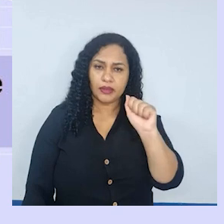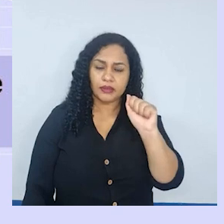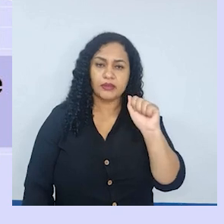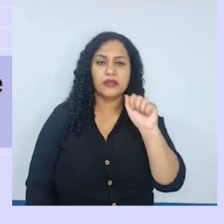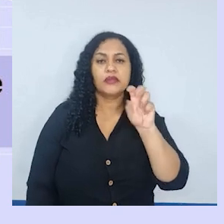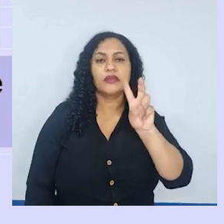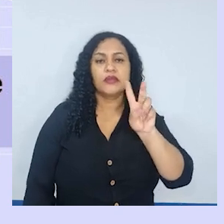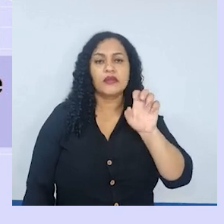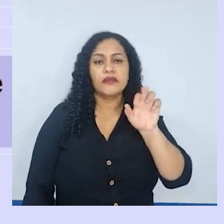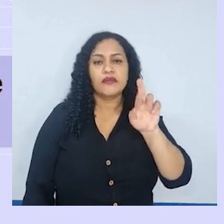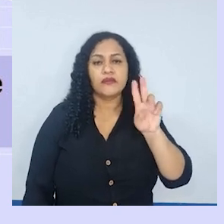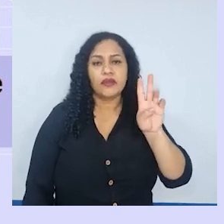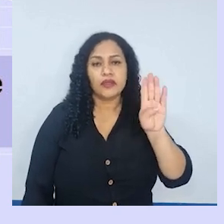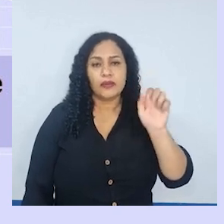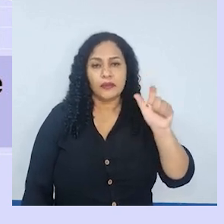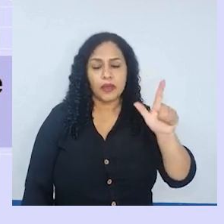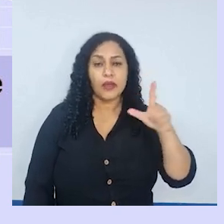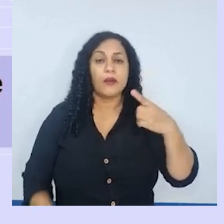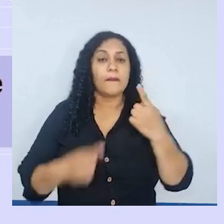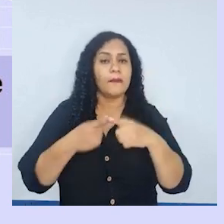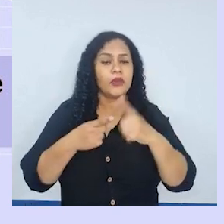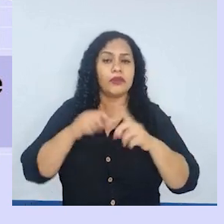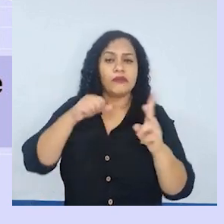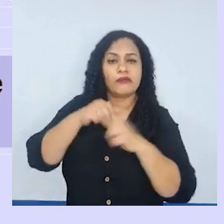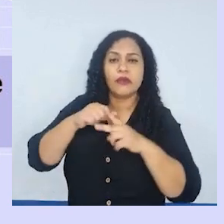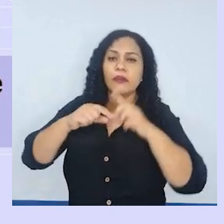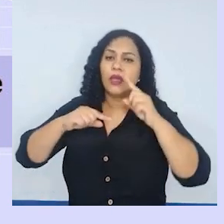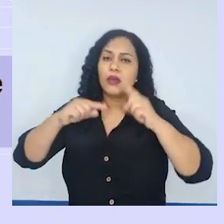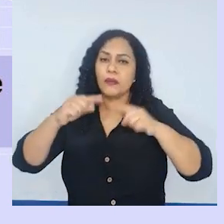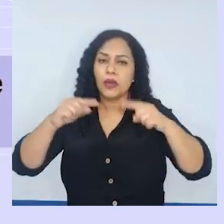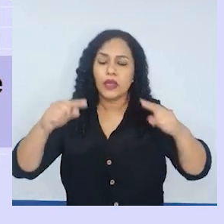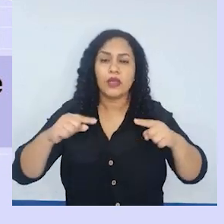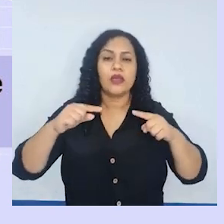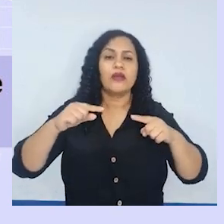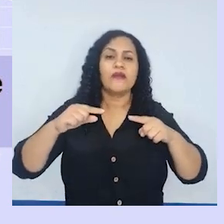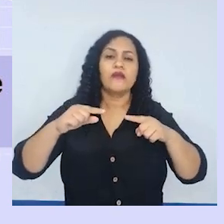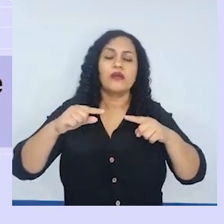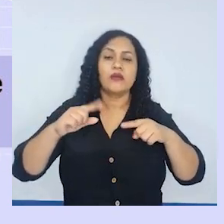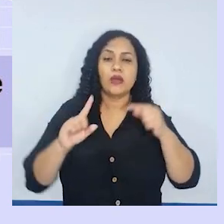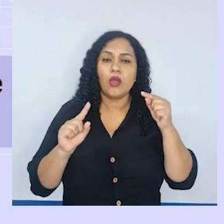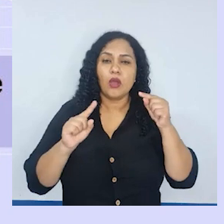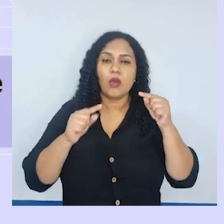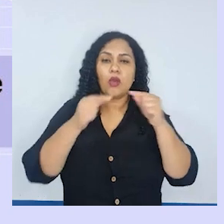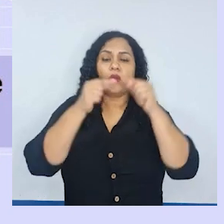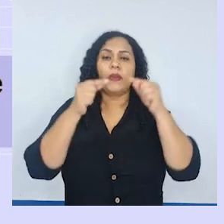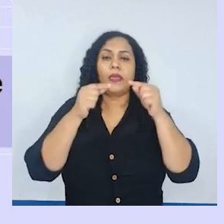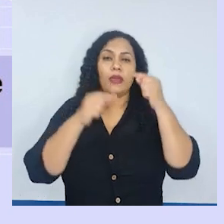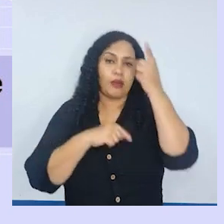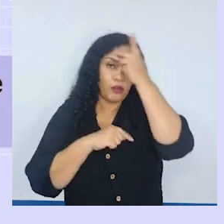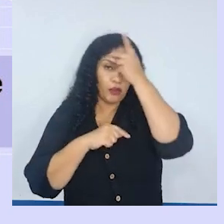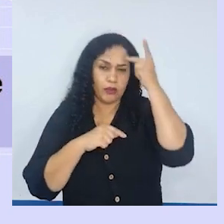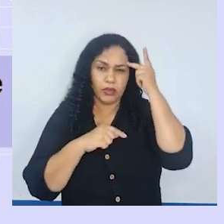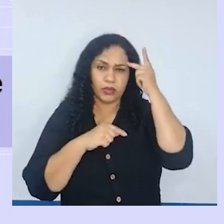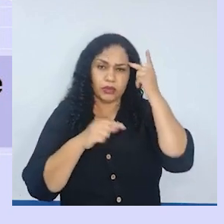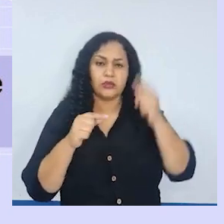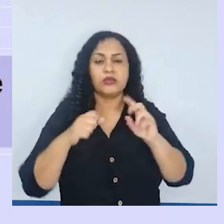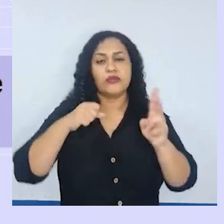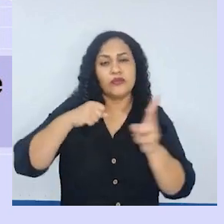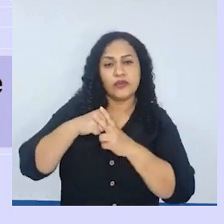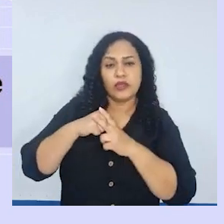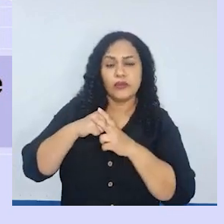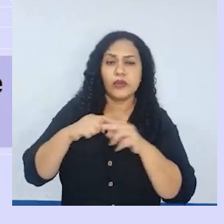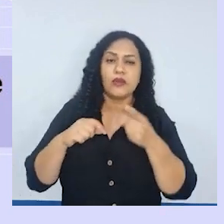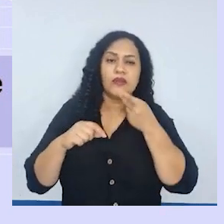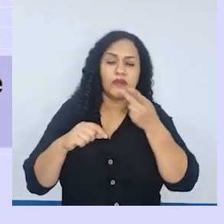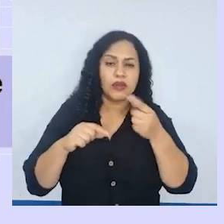variações para concordar com as pessoas a que se referiram. Chamamos essas adequações